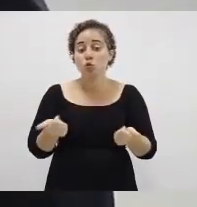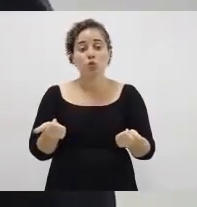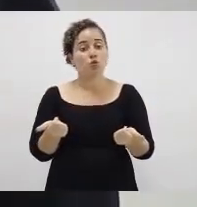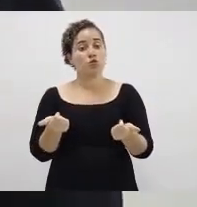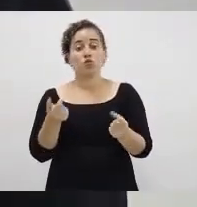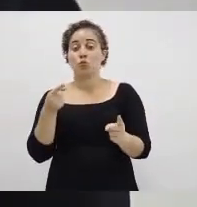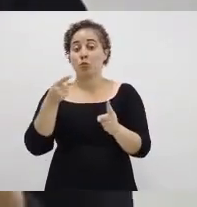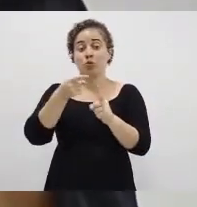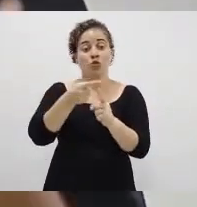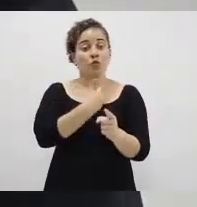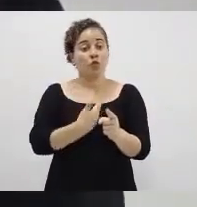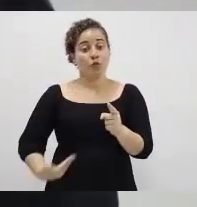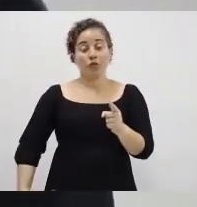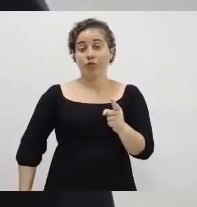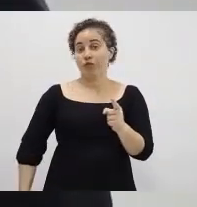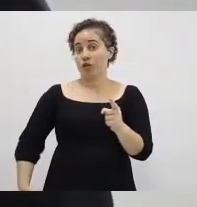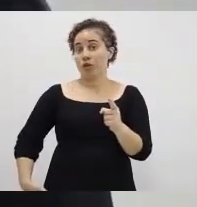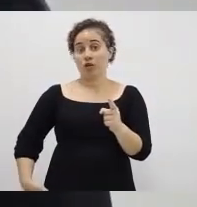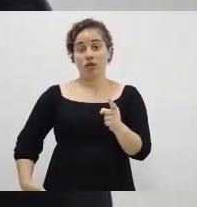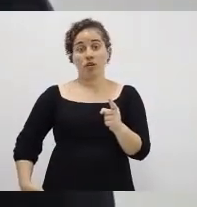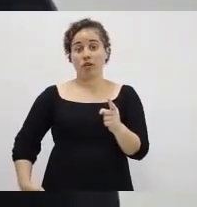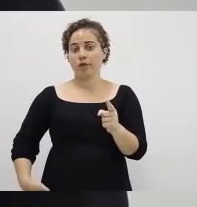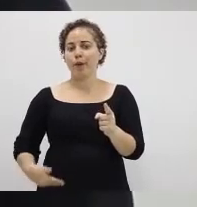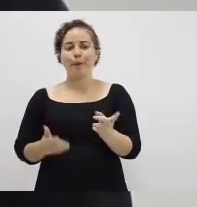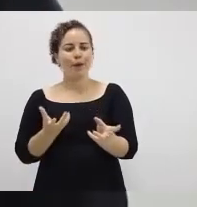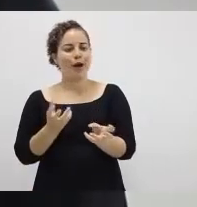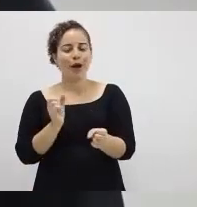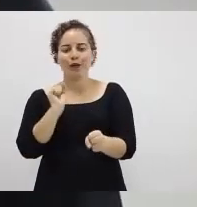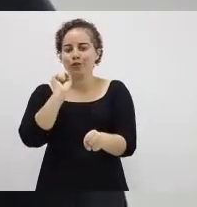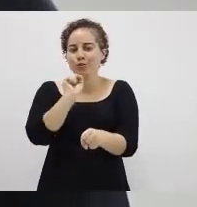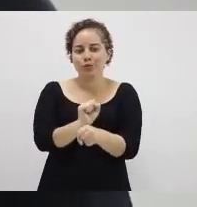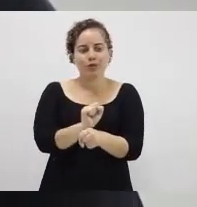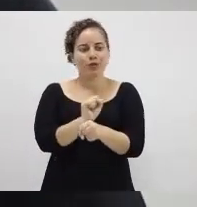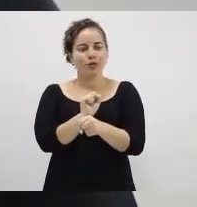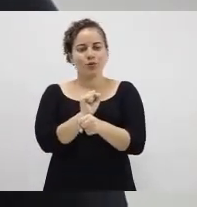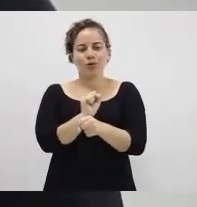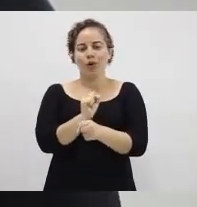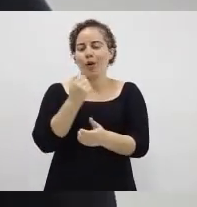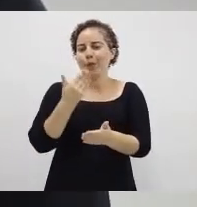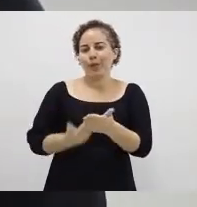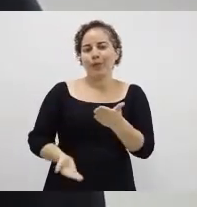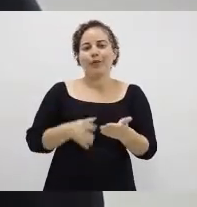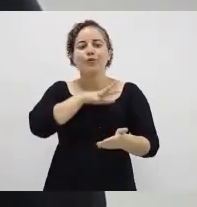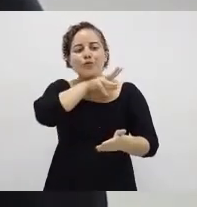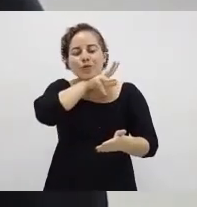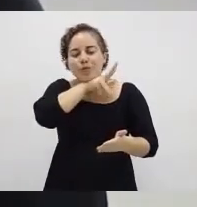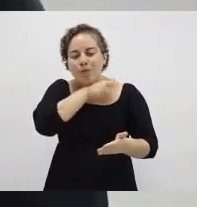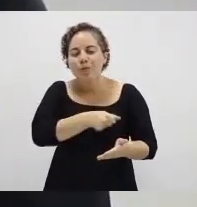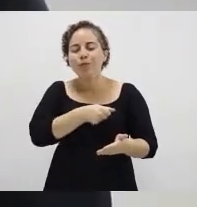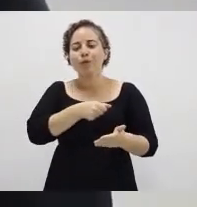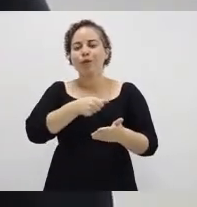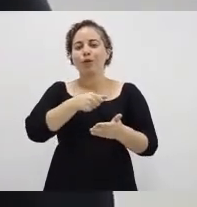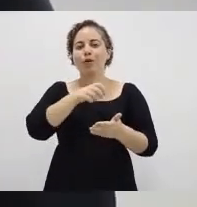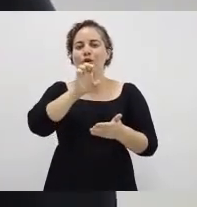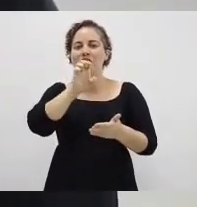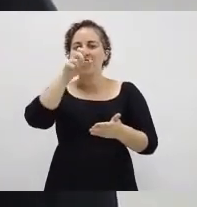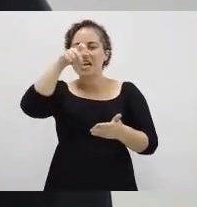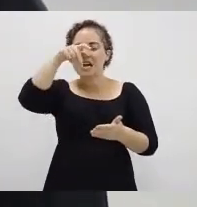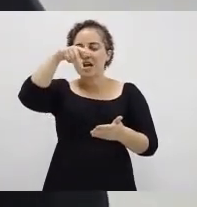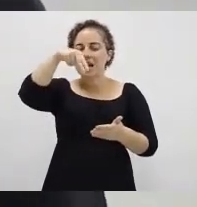ação do governo para conter a inflação, ou determinada ação do governo com o objetivo